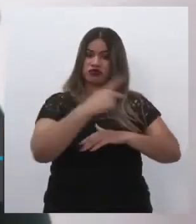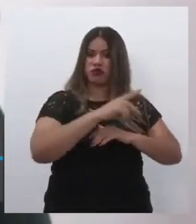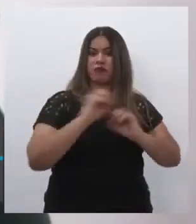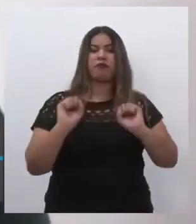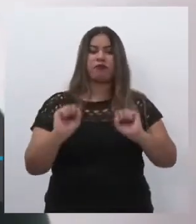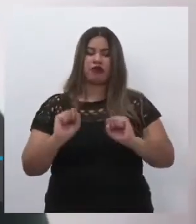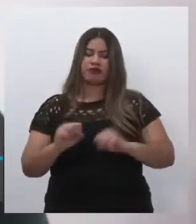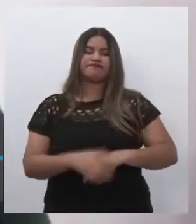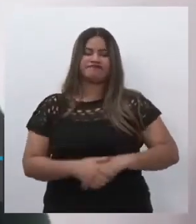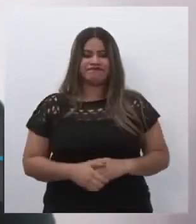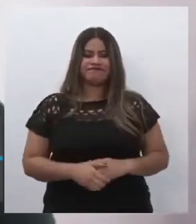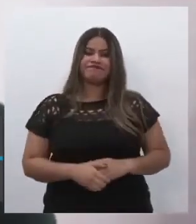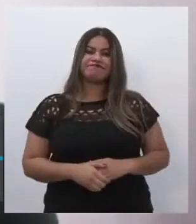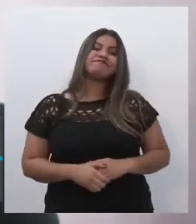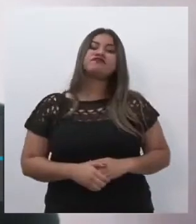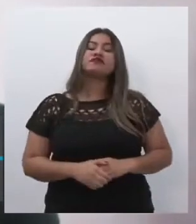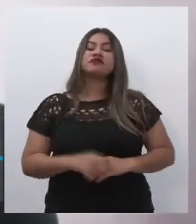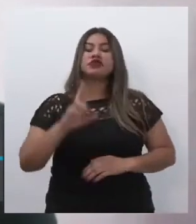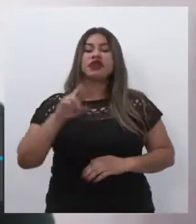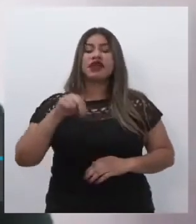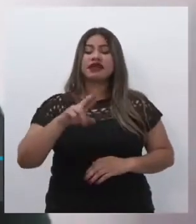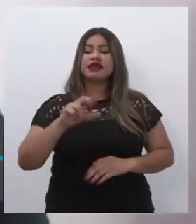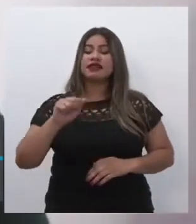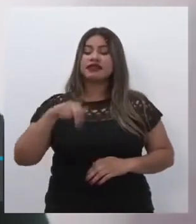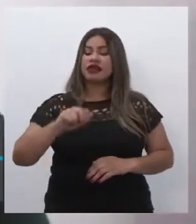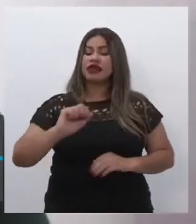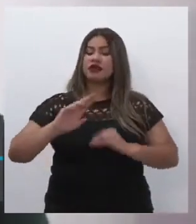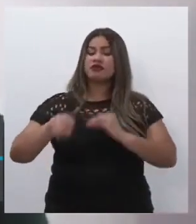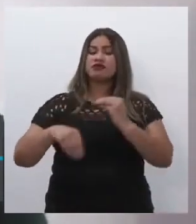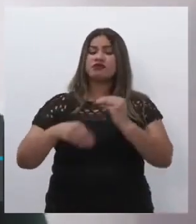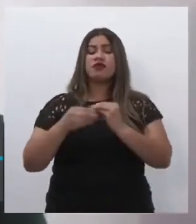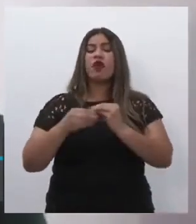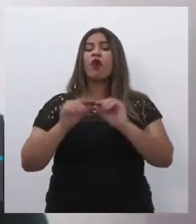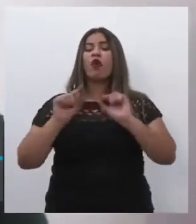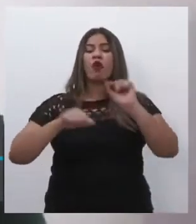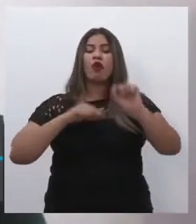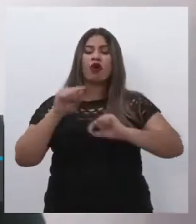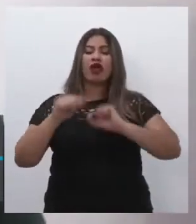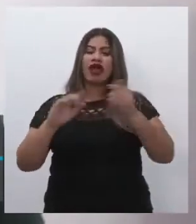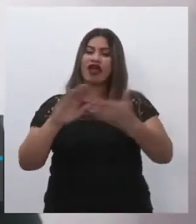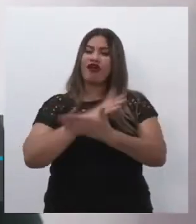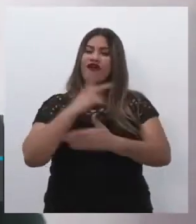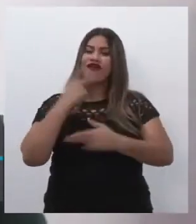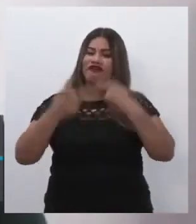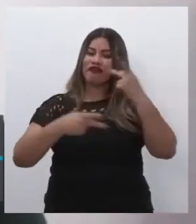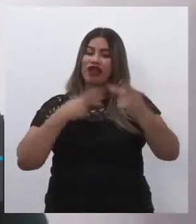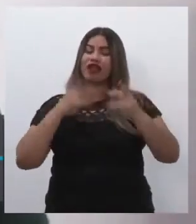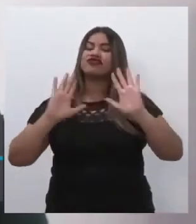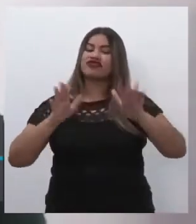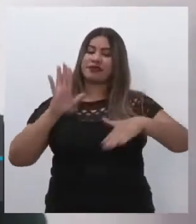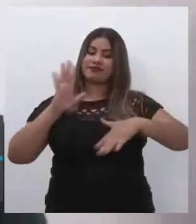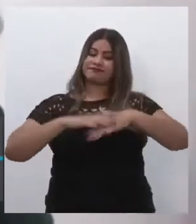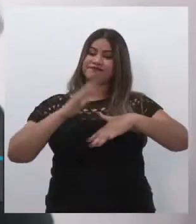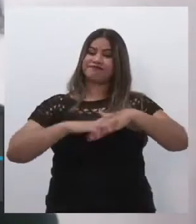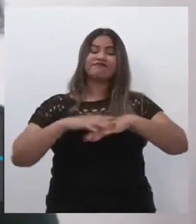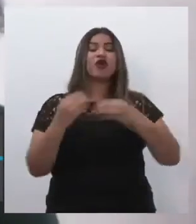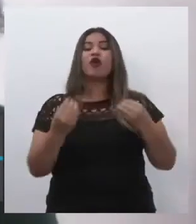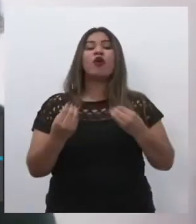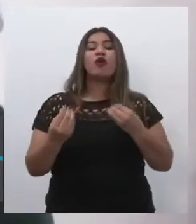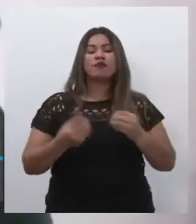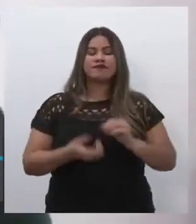produzir. E aí, Renan, o que a gente pode dar continuidade? Porque já teve gente falando sobre matemática aí.